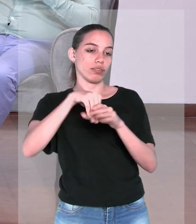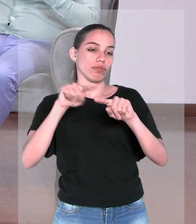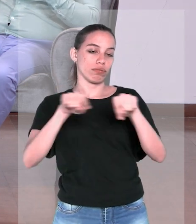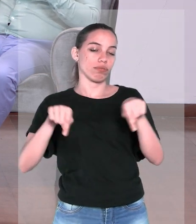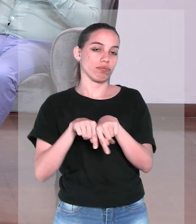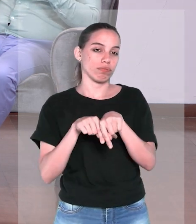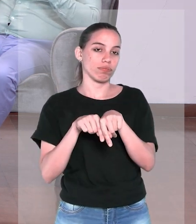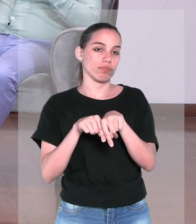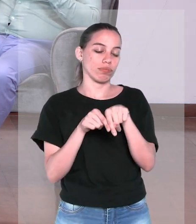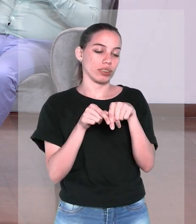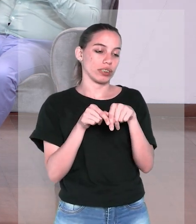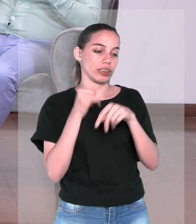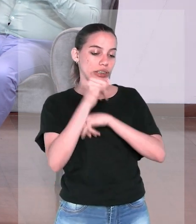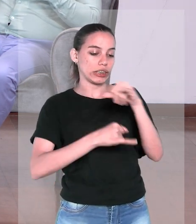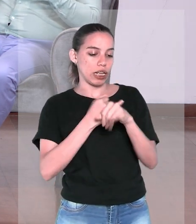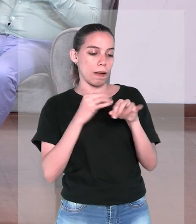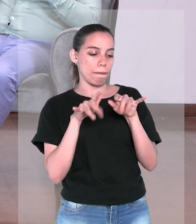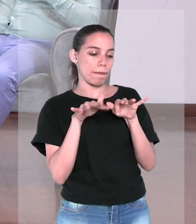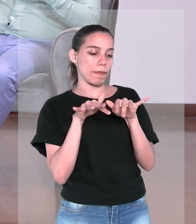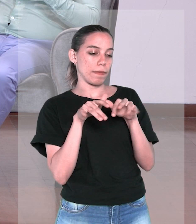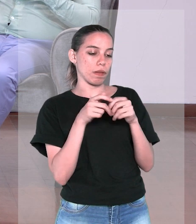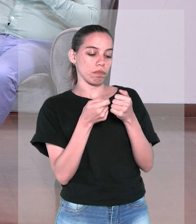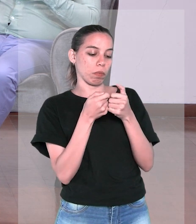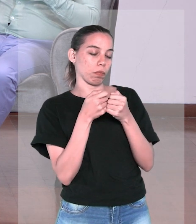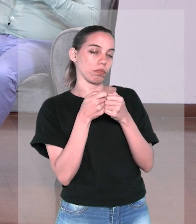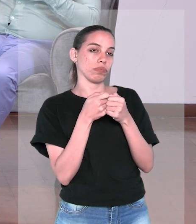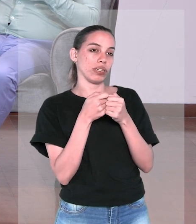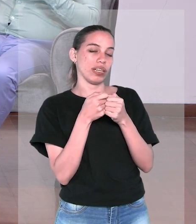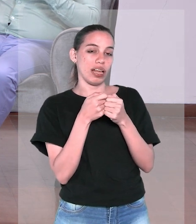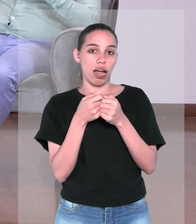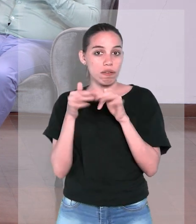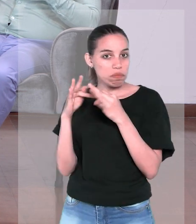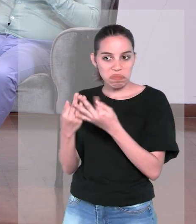variar, né, os transtornos alimentares,